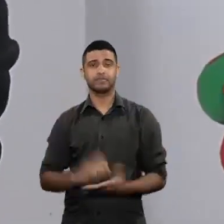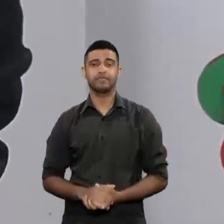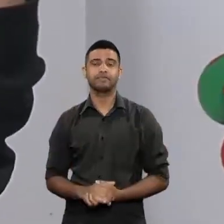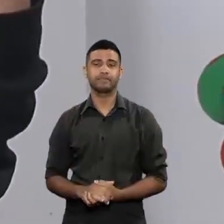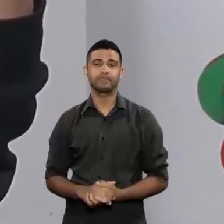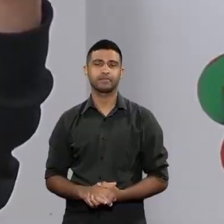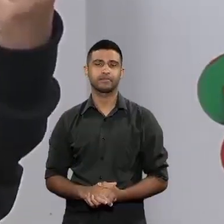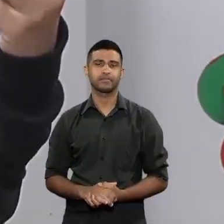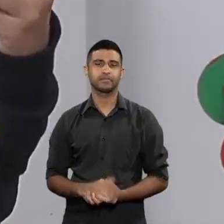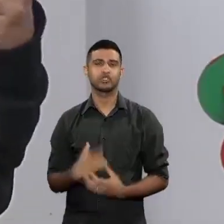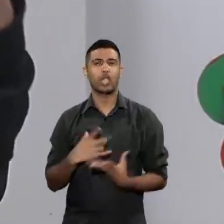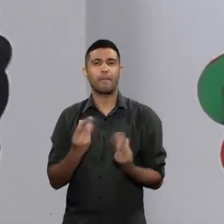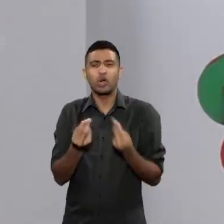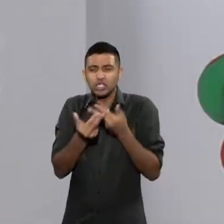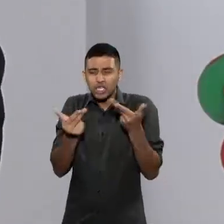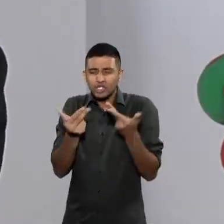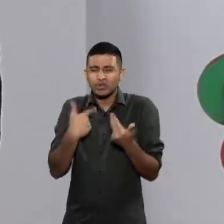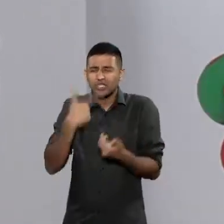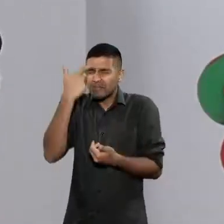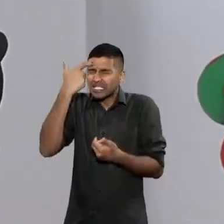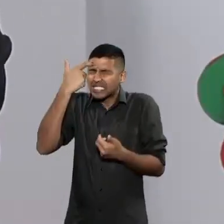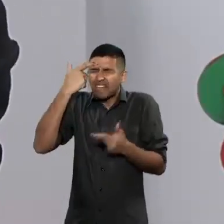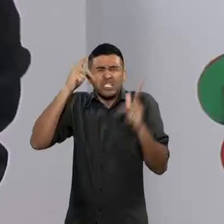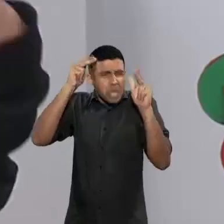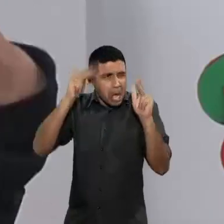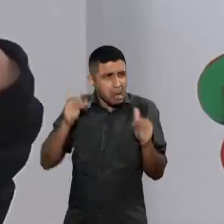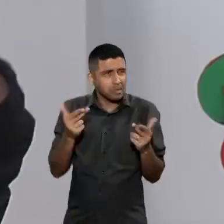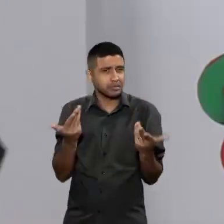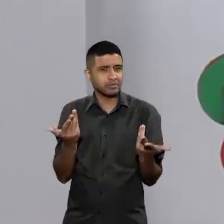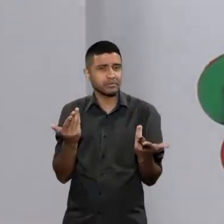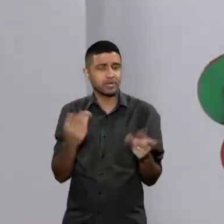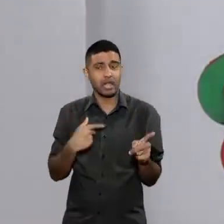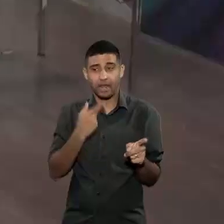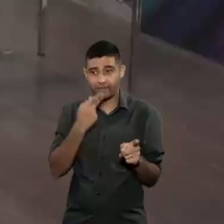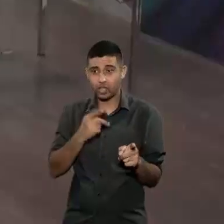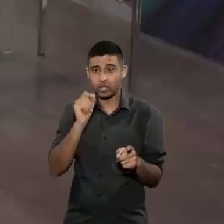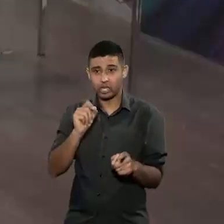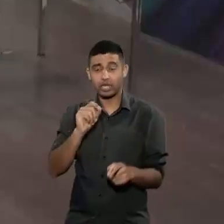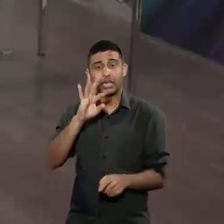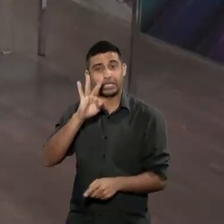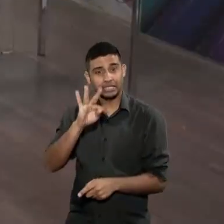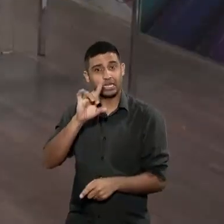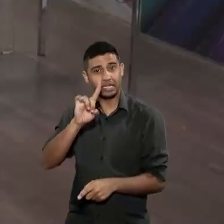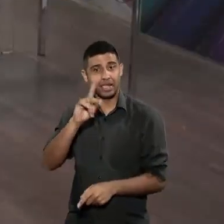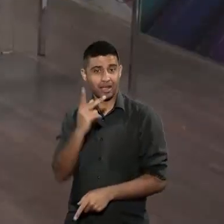que ficava e pensava tudo ao mesmo tempo. Aí eu falei aí ela está se referindo ao TDAH.